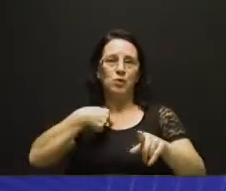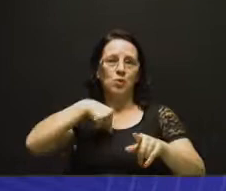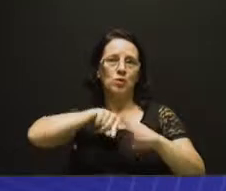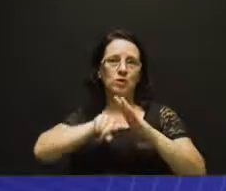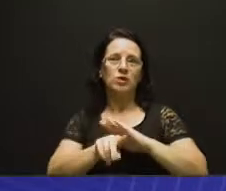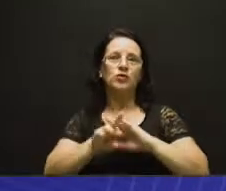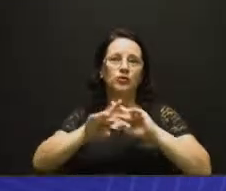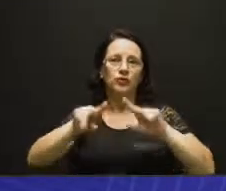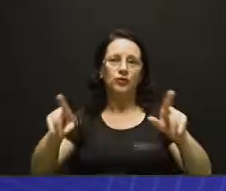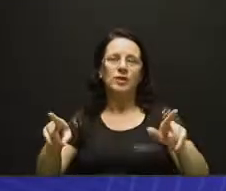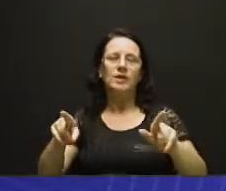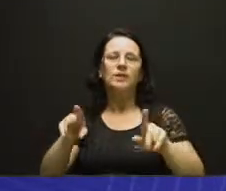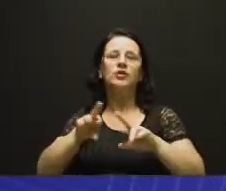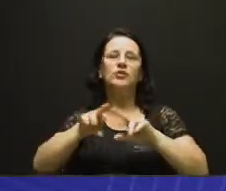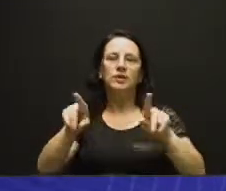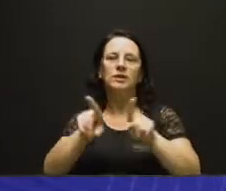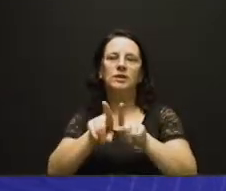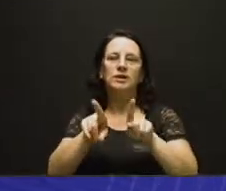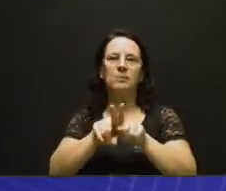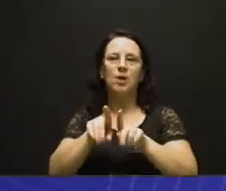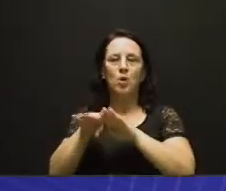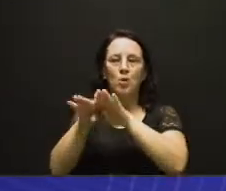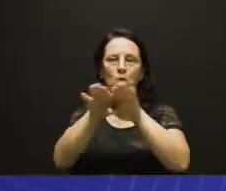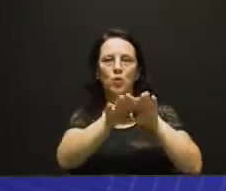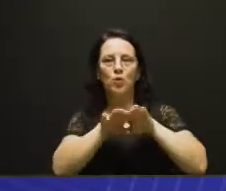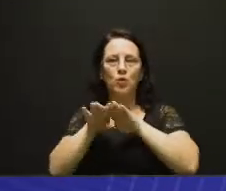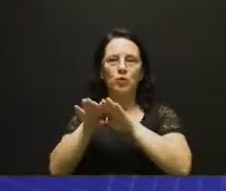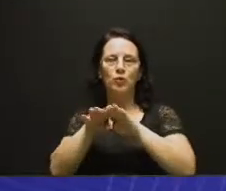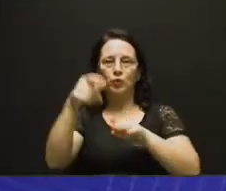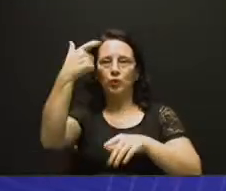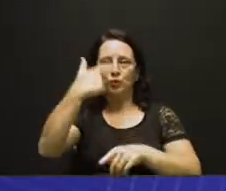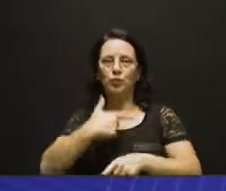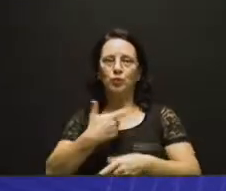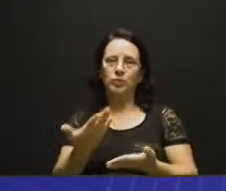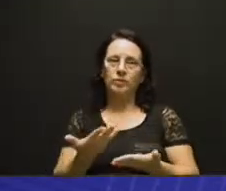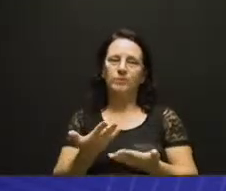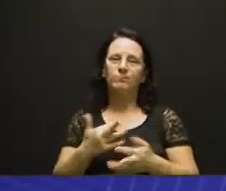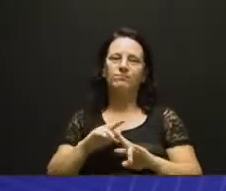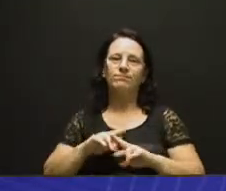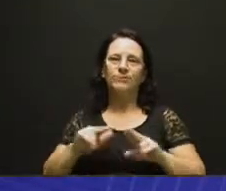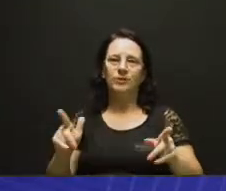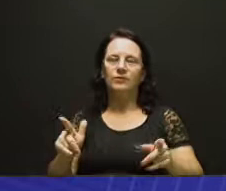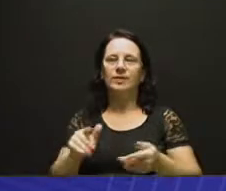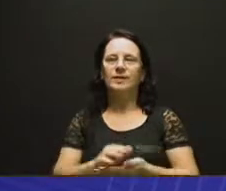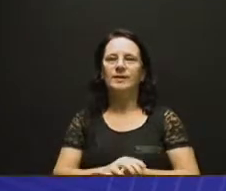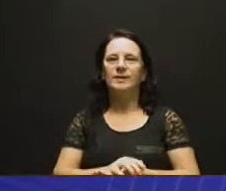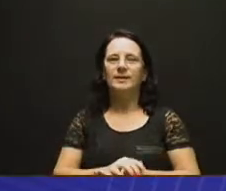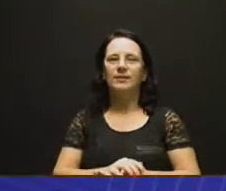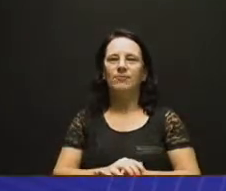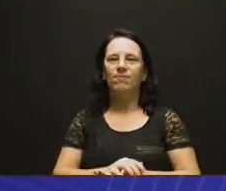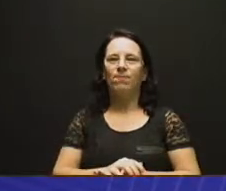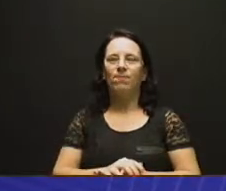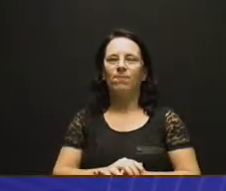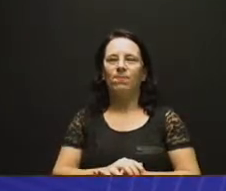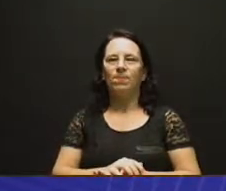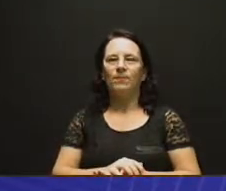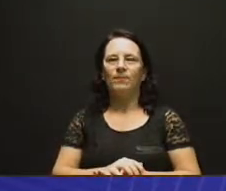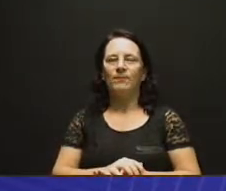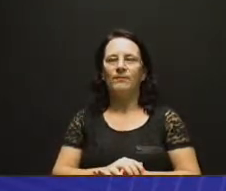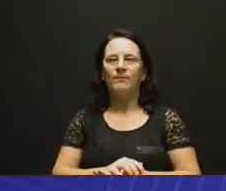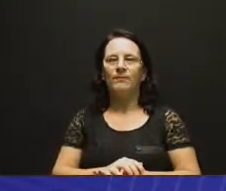e temos o direito de ser diferente quando a nossa igualdade nos caracteriza é o boaventura é um professor de coimbra